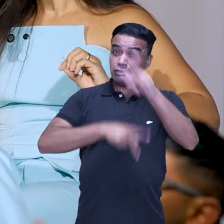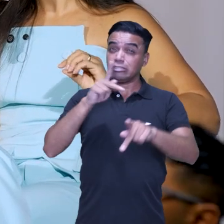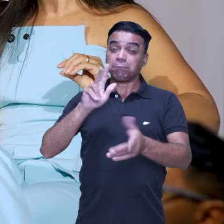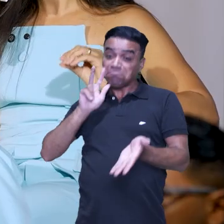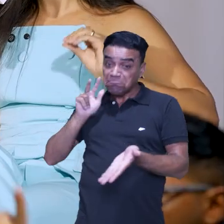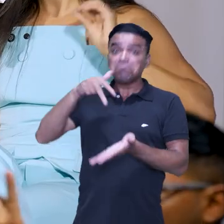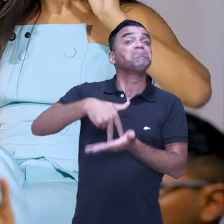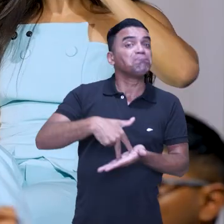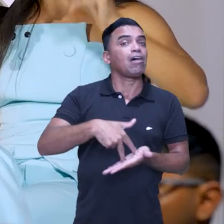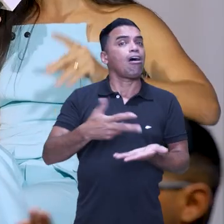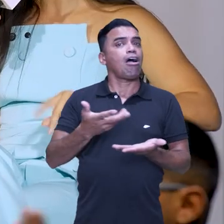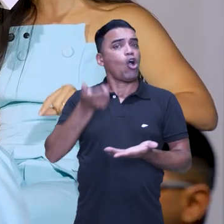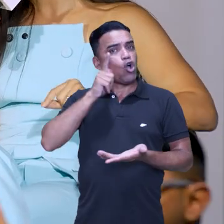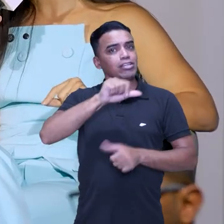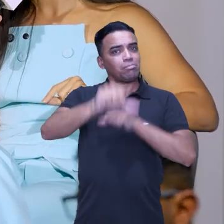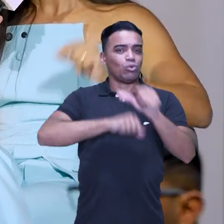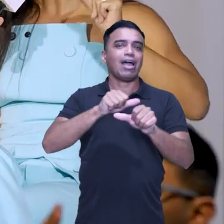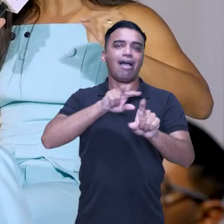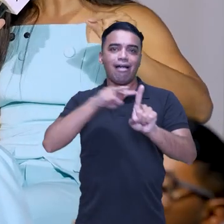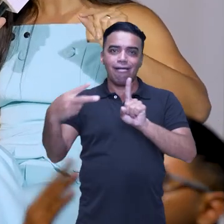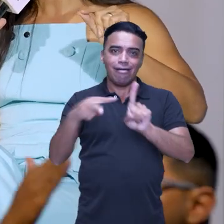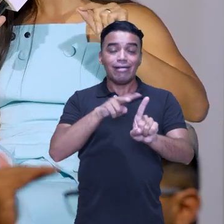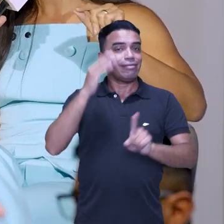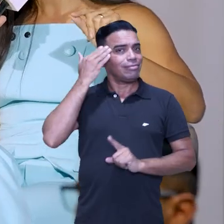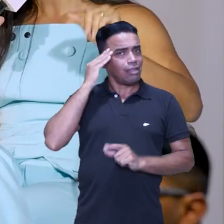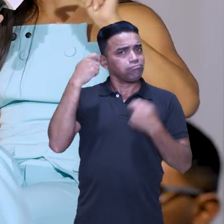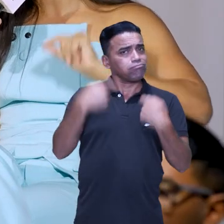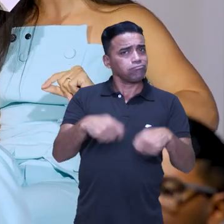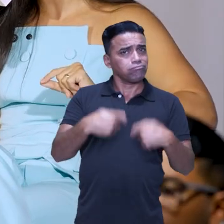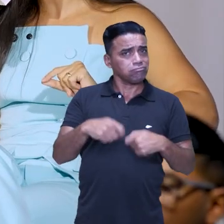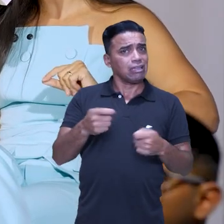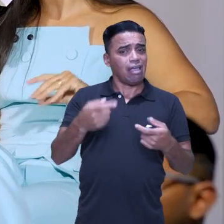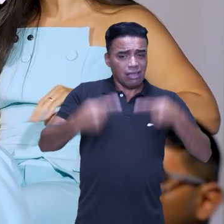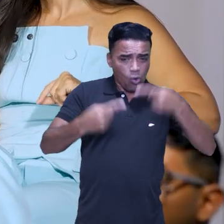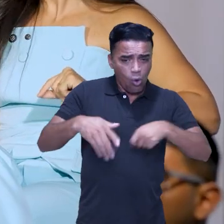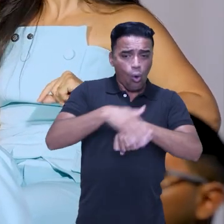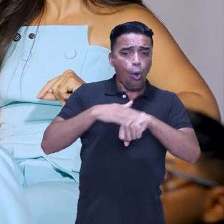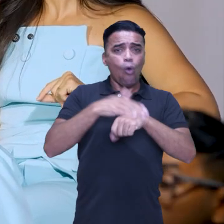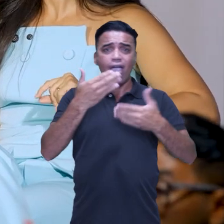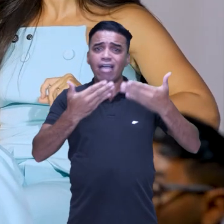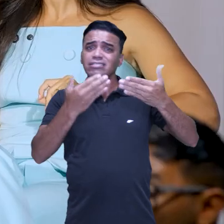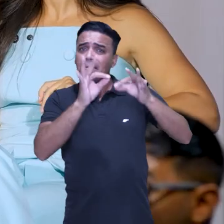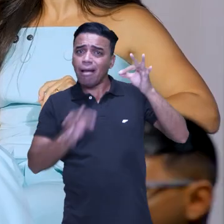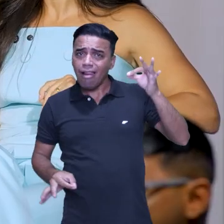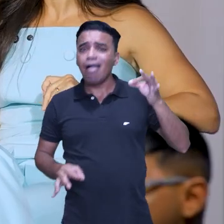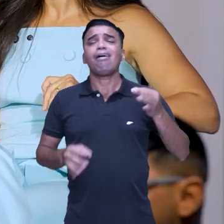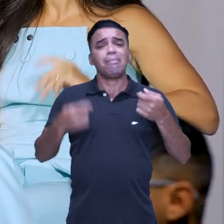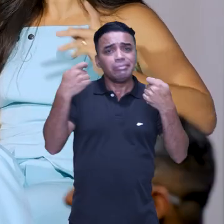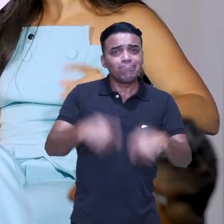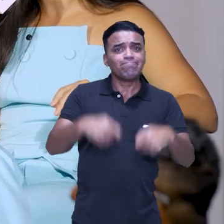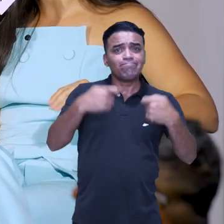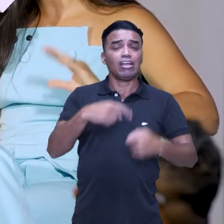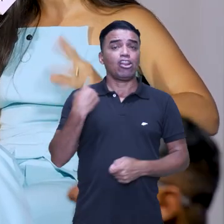consiga mudar o ponto de vista, entender que é necessário, que esse debate é necessário, e entender também